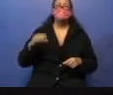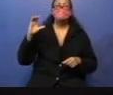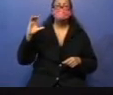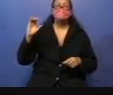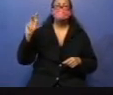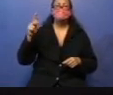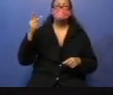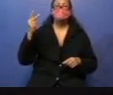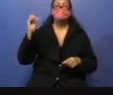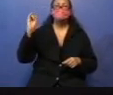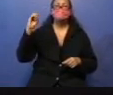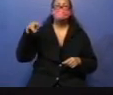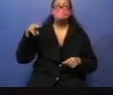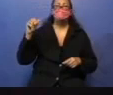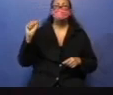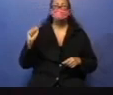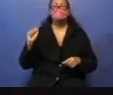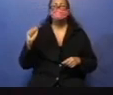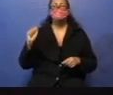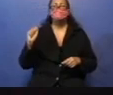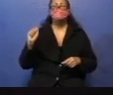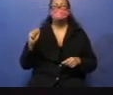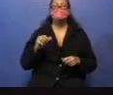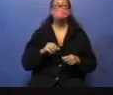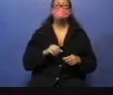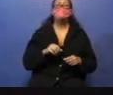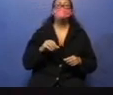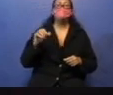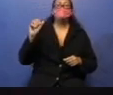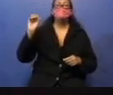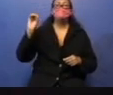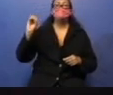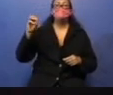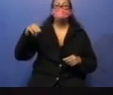orienta cuidados básicos para reduzir o risco